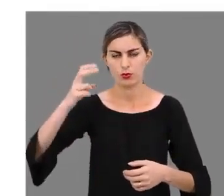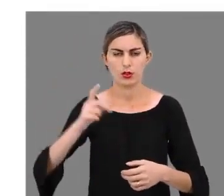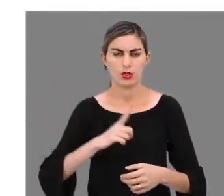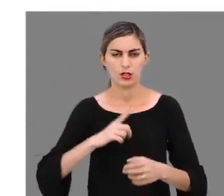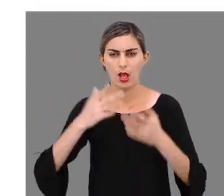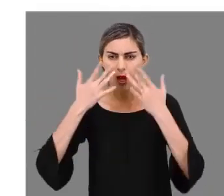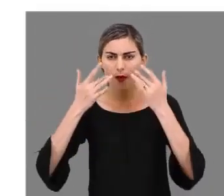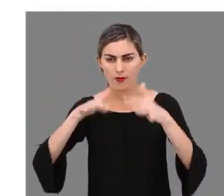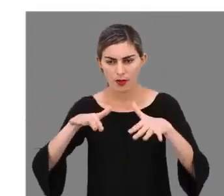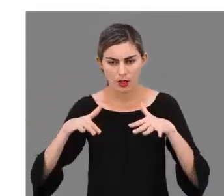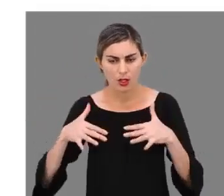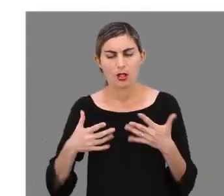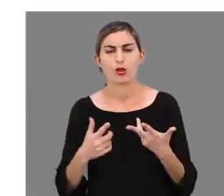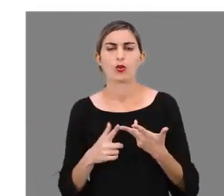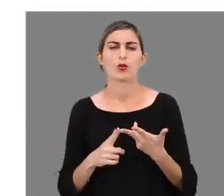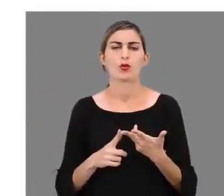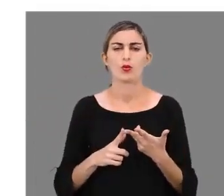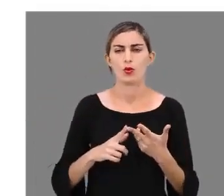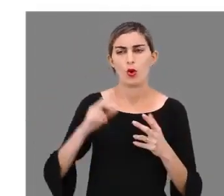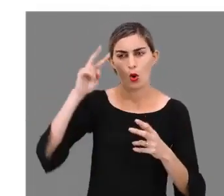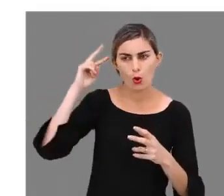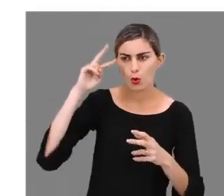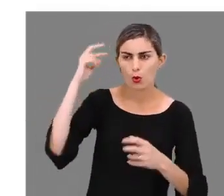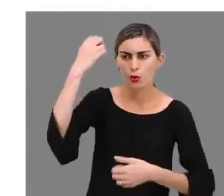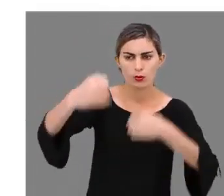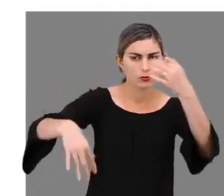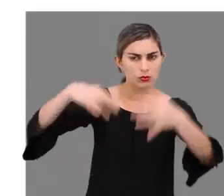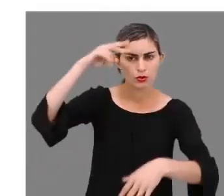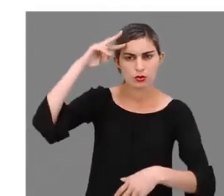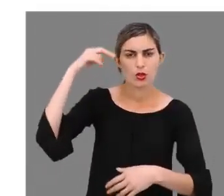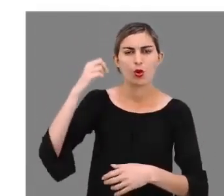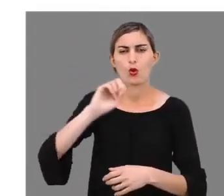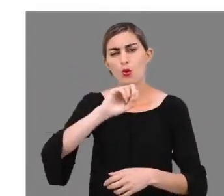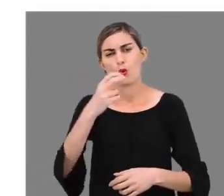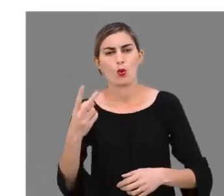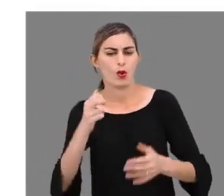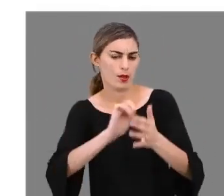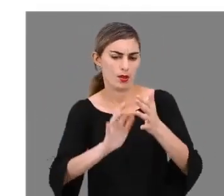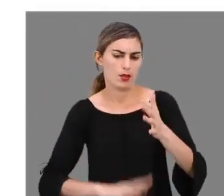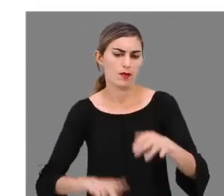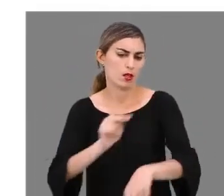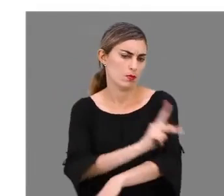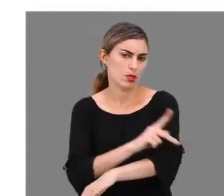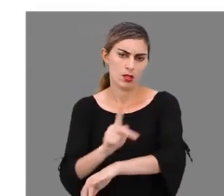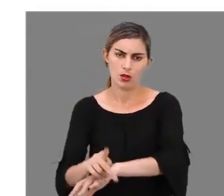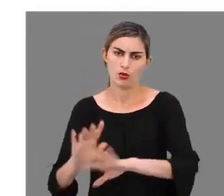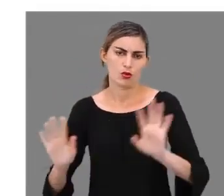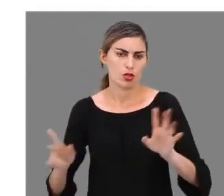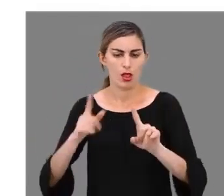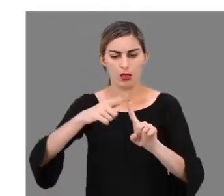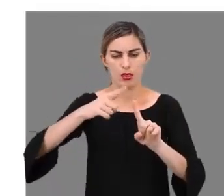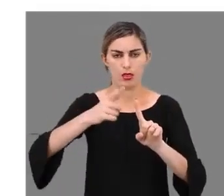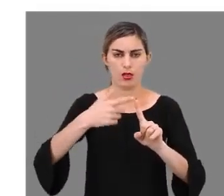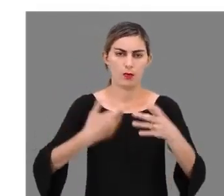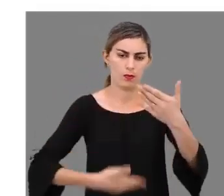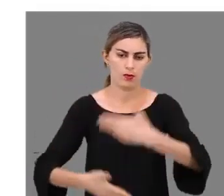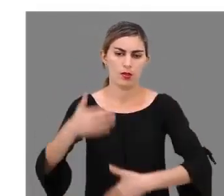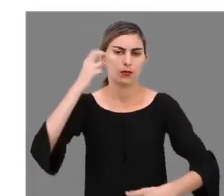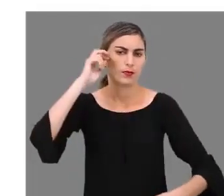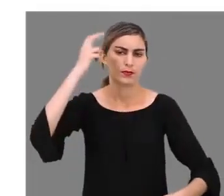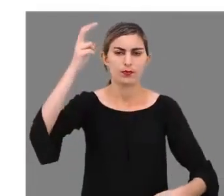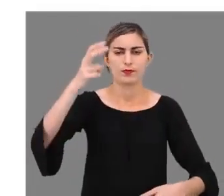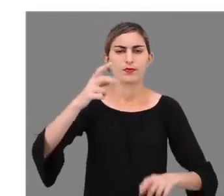um evento, seja uma contação de história, ou seja mesmo uma atividade pedagógica. Então, os tipos de mediação cultural podem